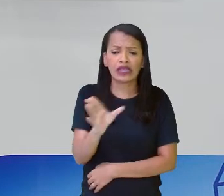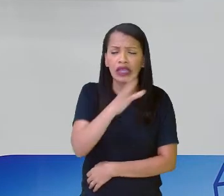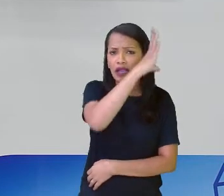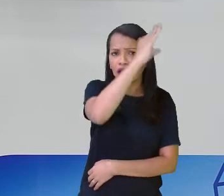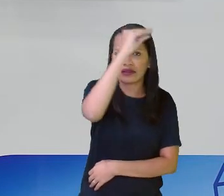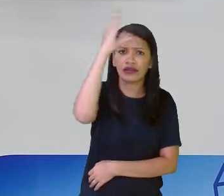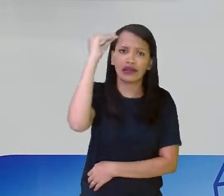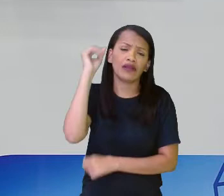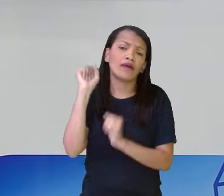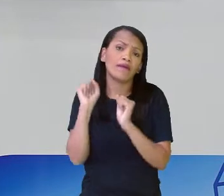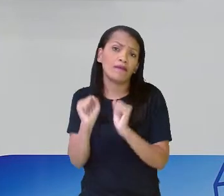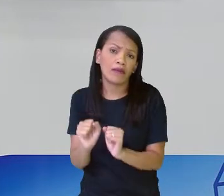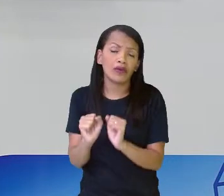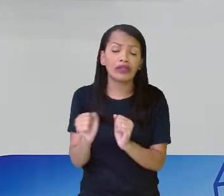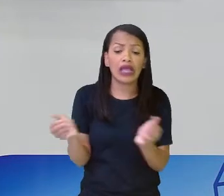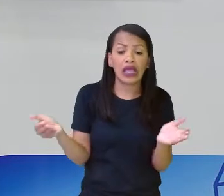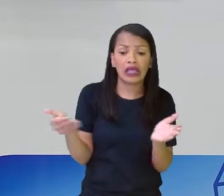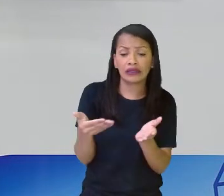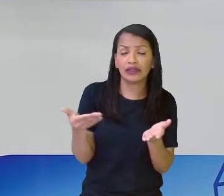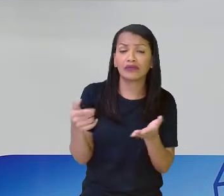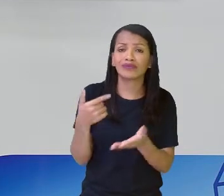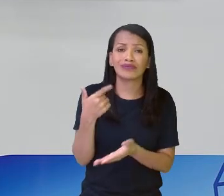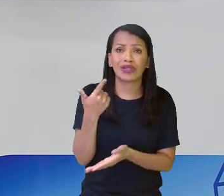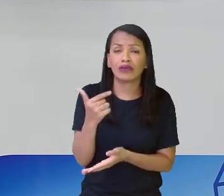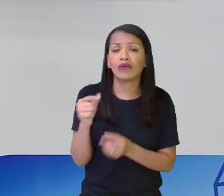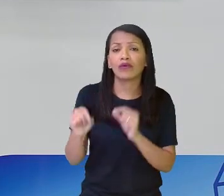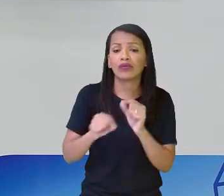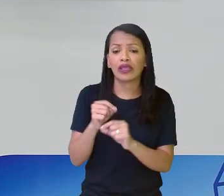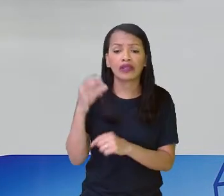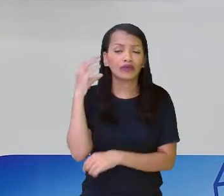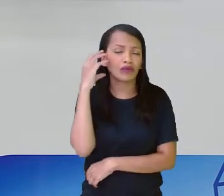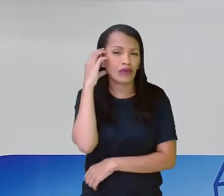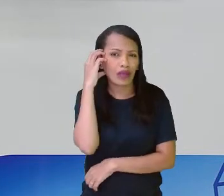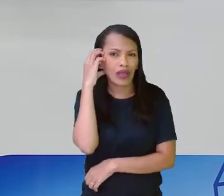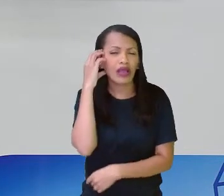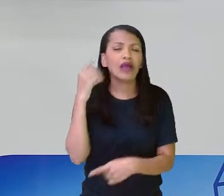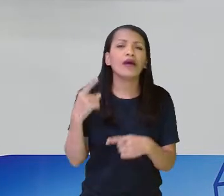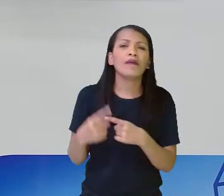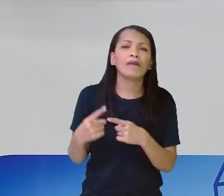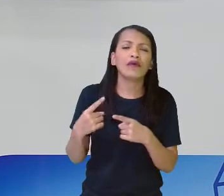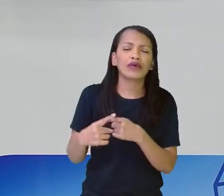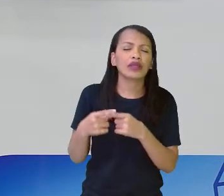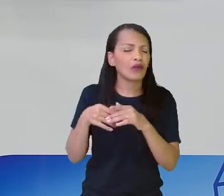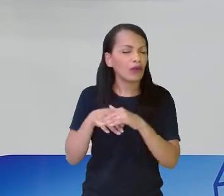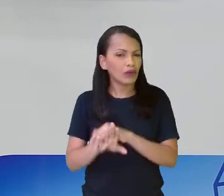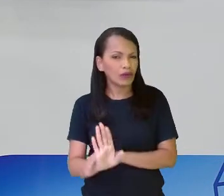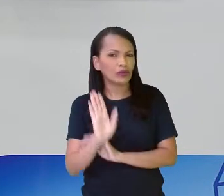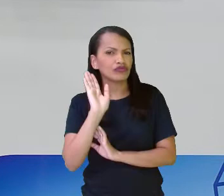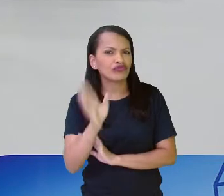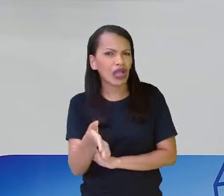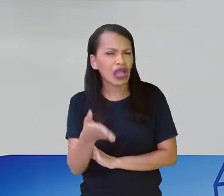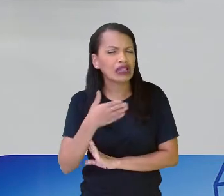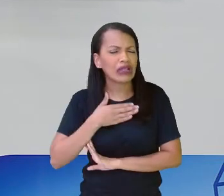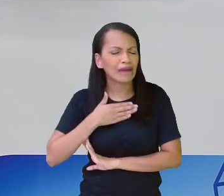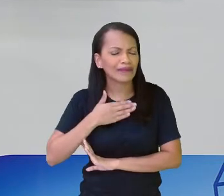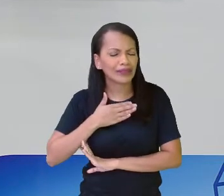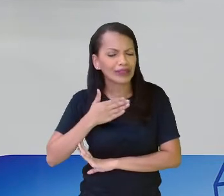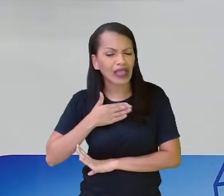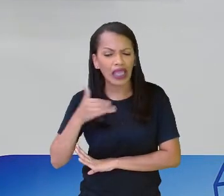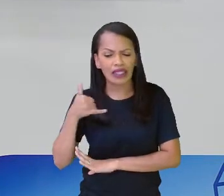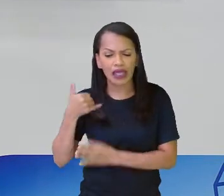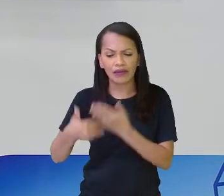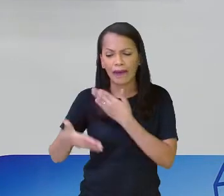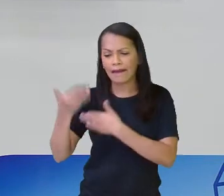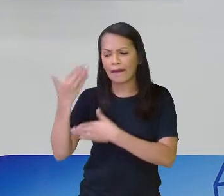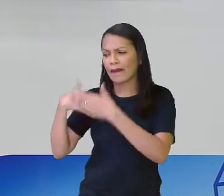pré-adolescentes, podem até não ter o costume muito de ouvir notícias através do rádio. É um costume mais assim, da minha geração, dos meus